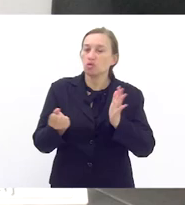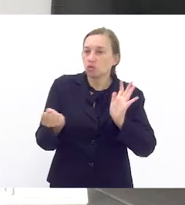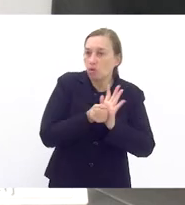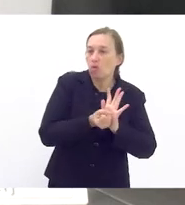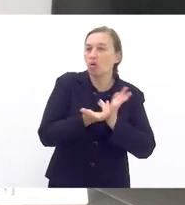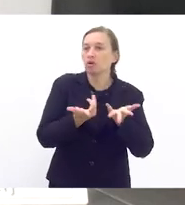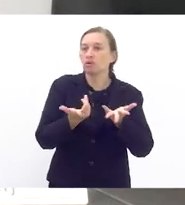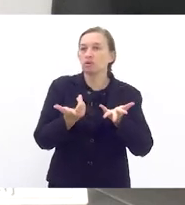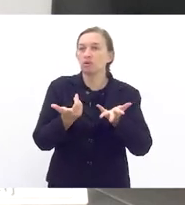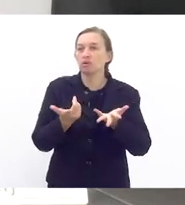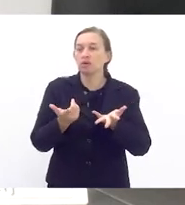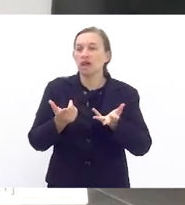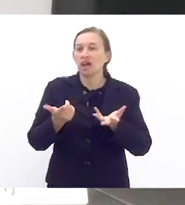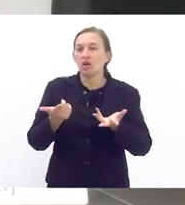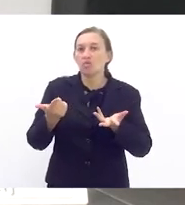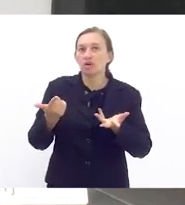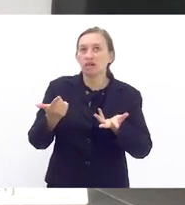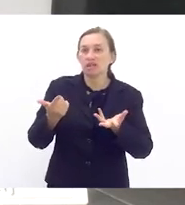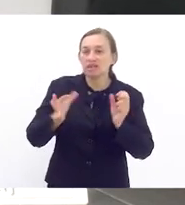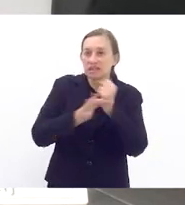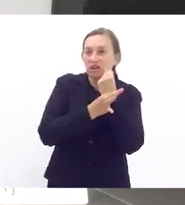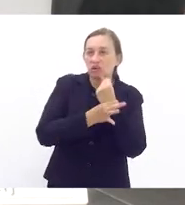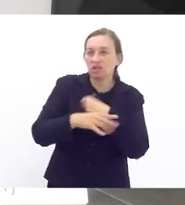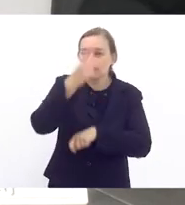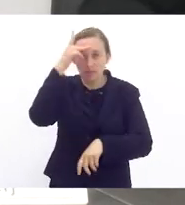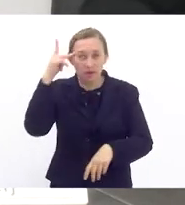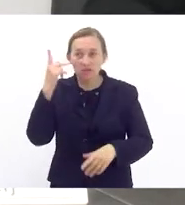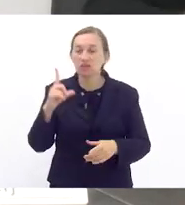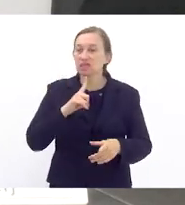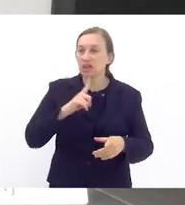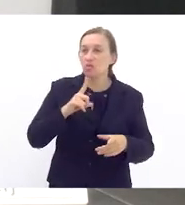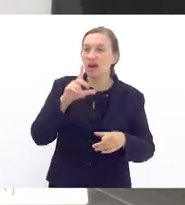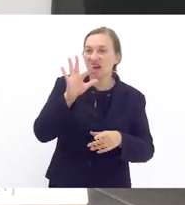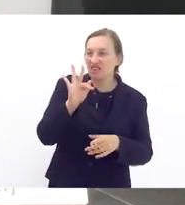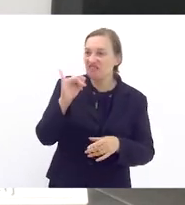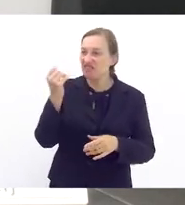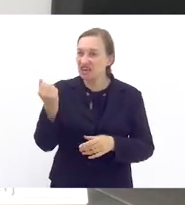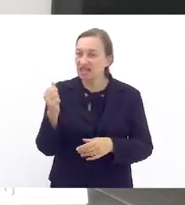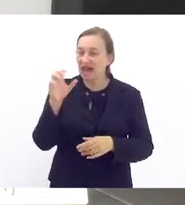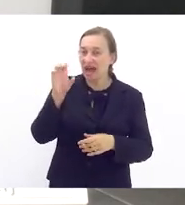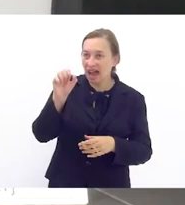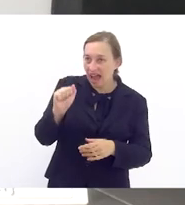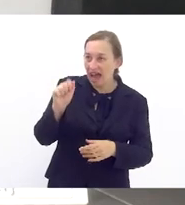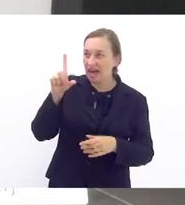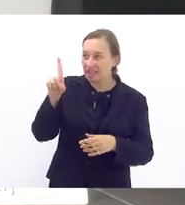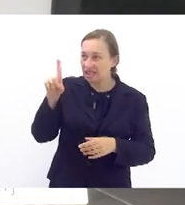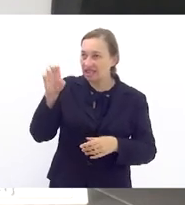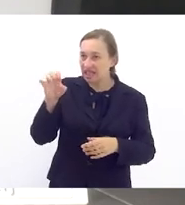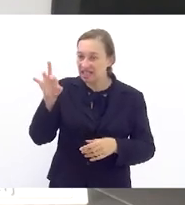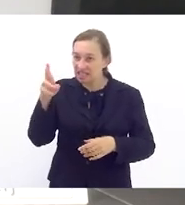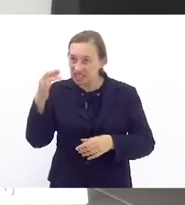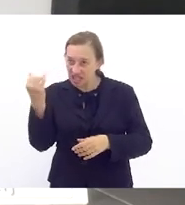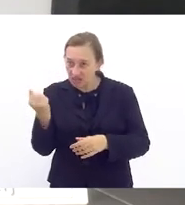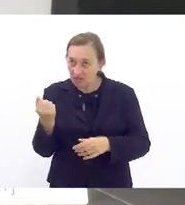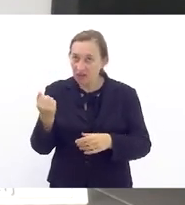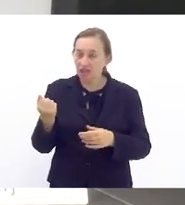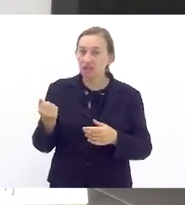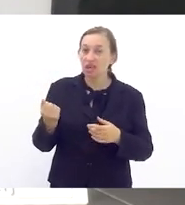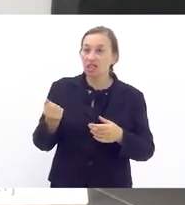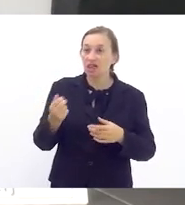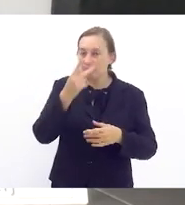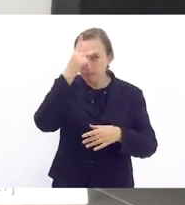dar uma garantia para o consumidor. Né? Você tem uma fita adesiva ali que a empresa coloca, e alguma coisa que um camelô não consiga fazer em